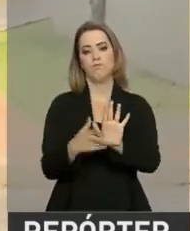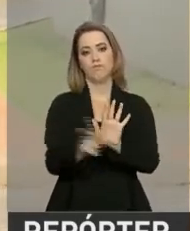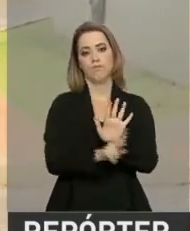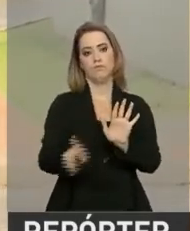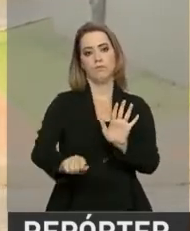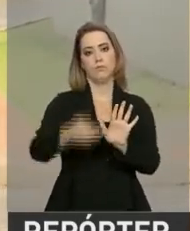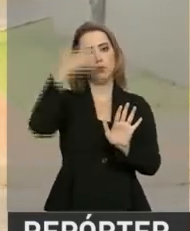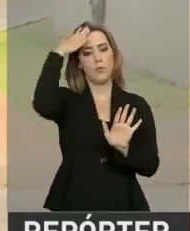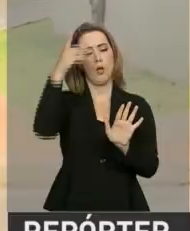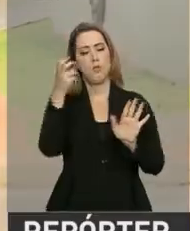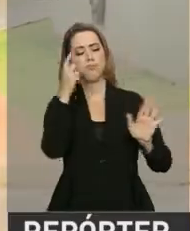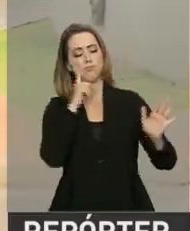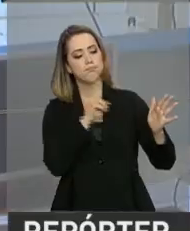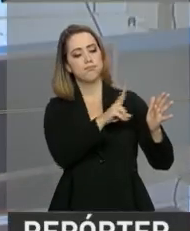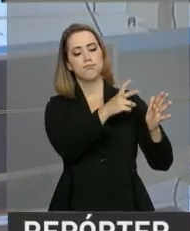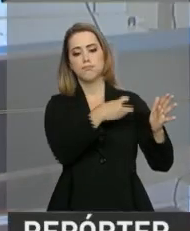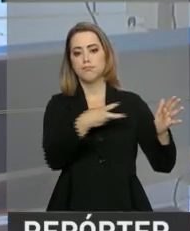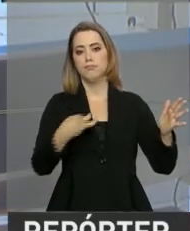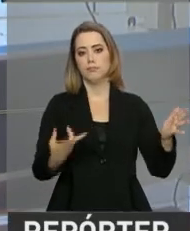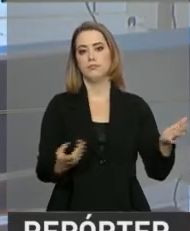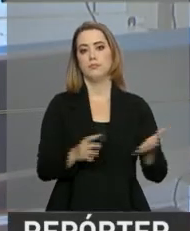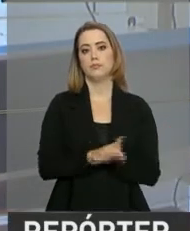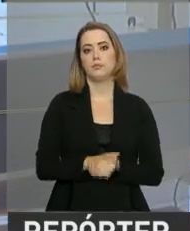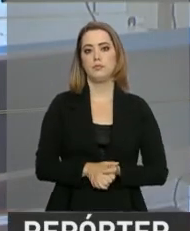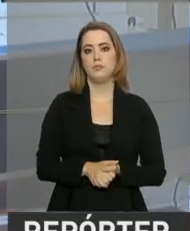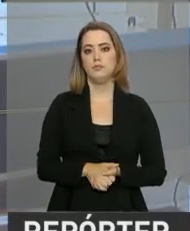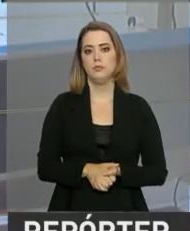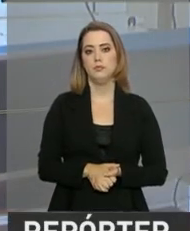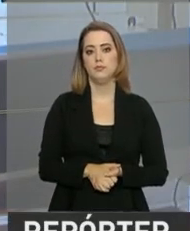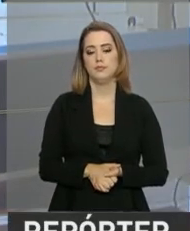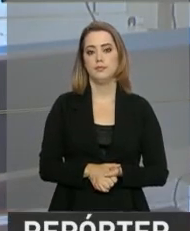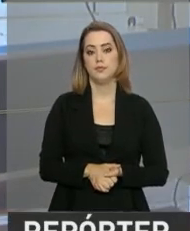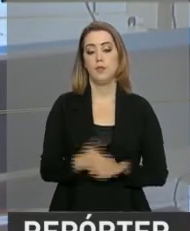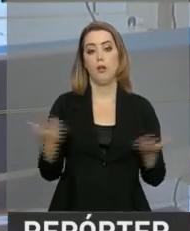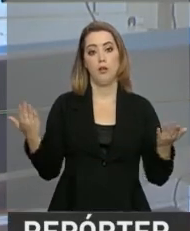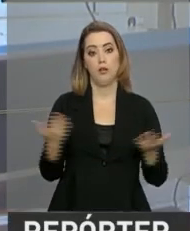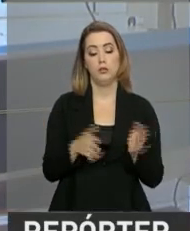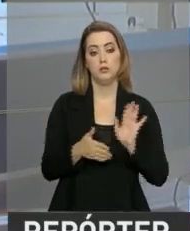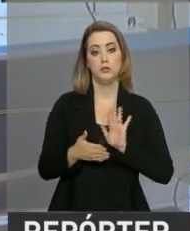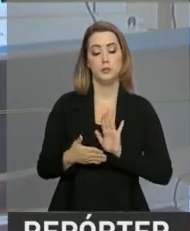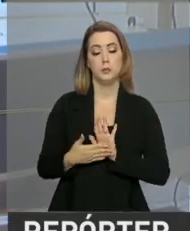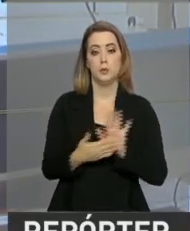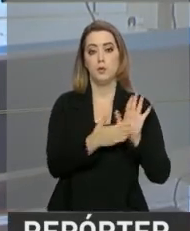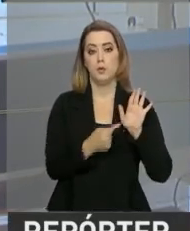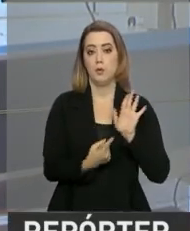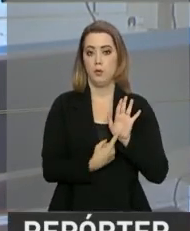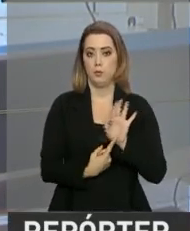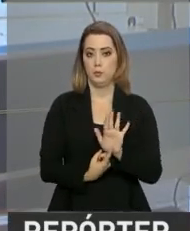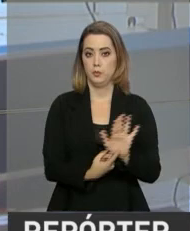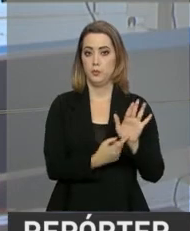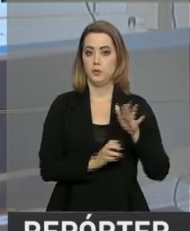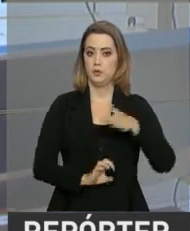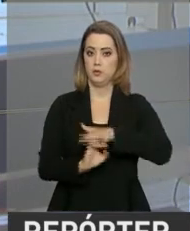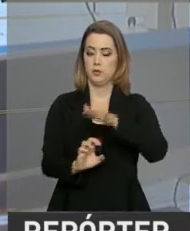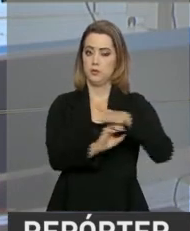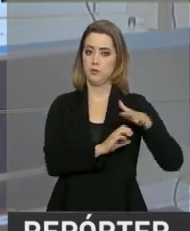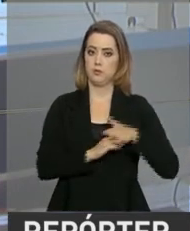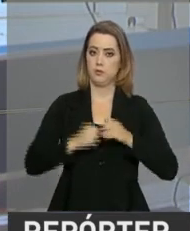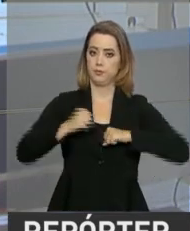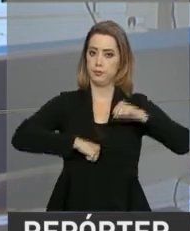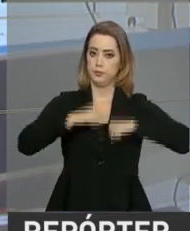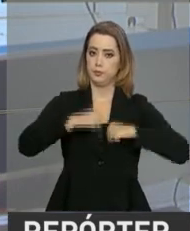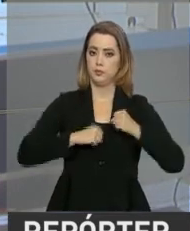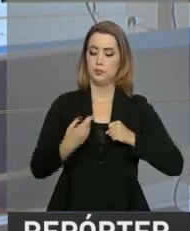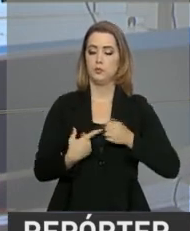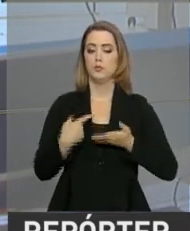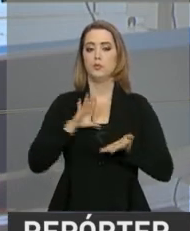para que ele faça as observações necessárias apresentar a empresários do setor de infraestrutura as oportunidades de investimento aqui no brasil